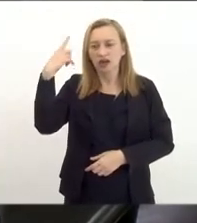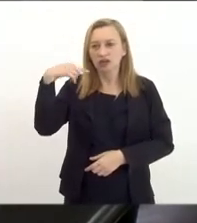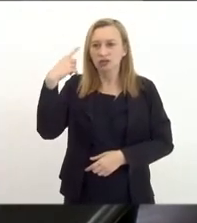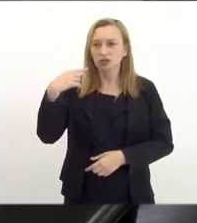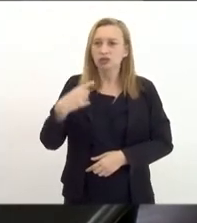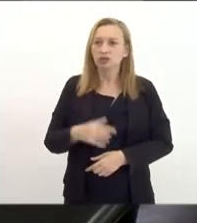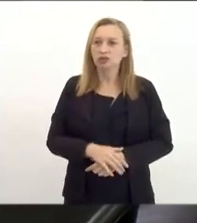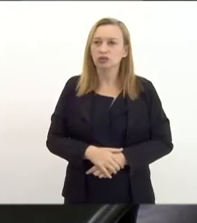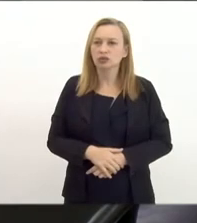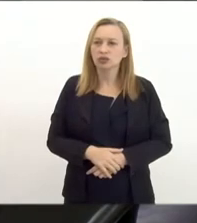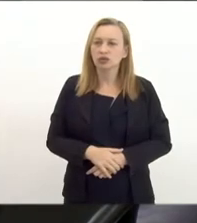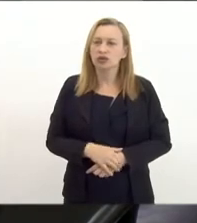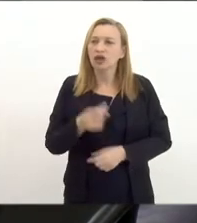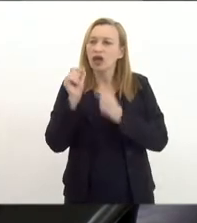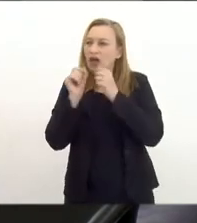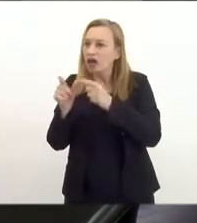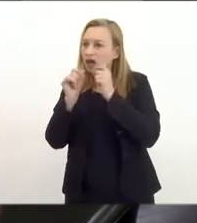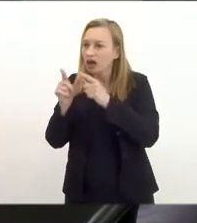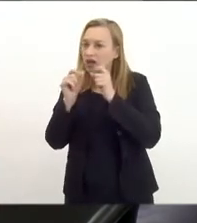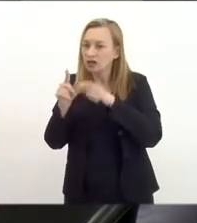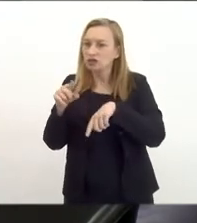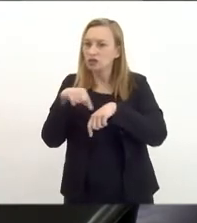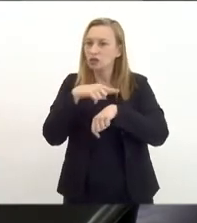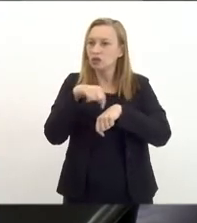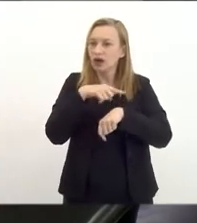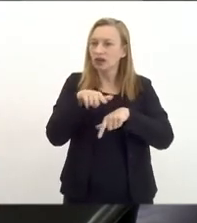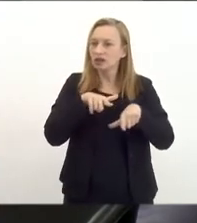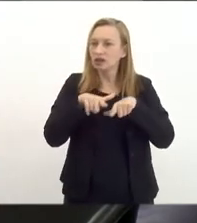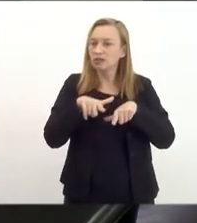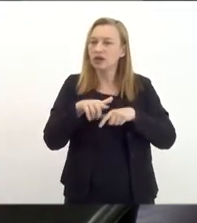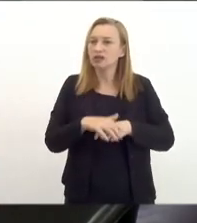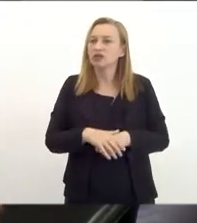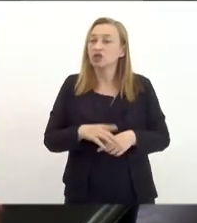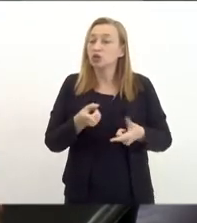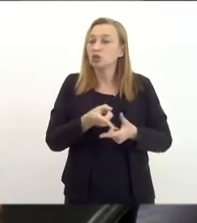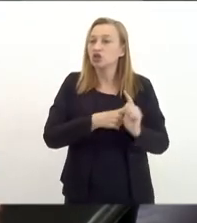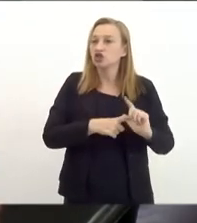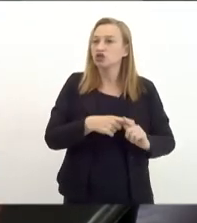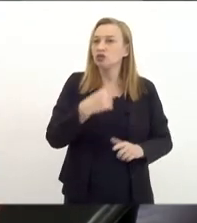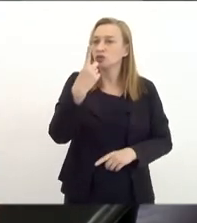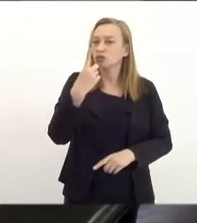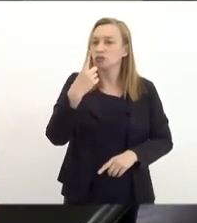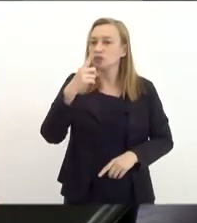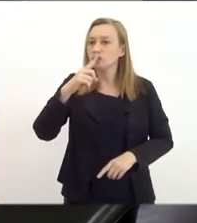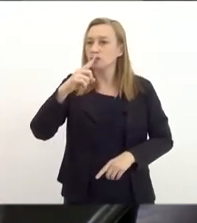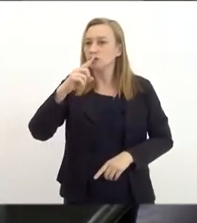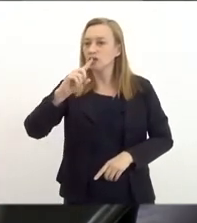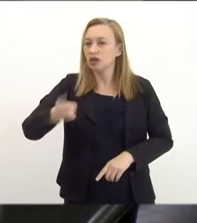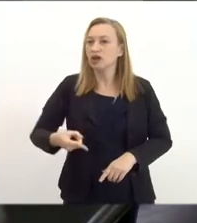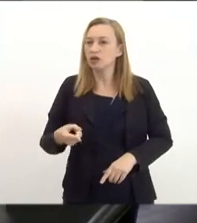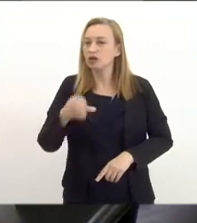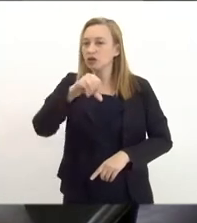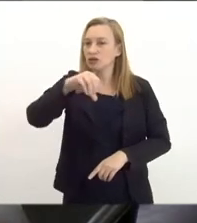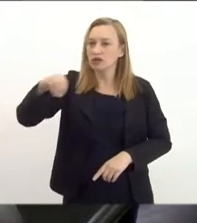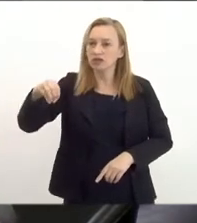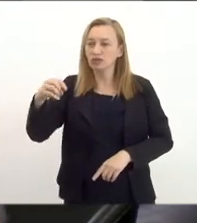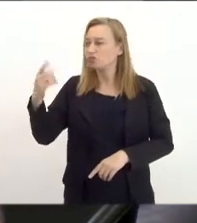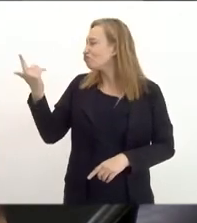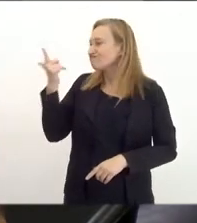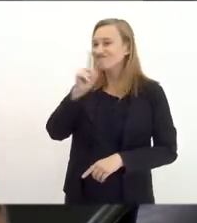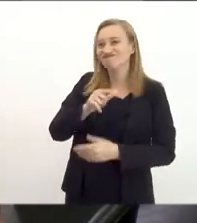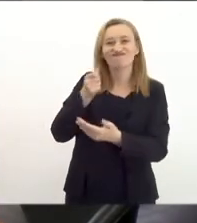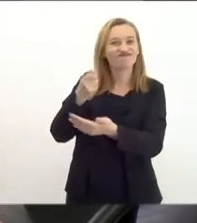que estão reclamando os honorários de sucumbência é uma dívida de 1000900 que a gente não consegue